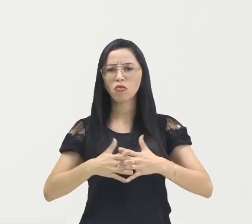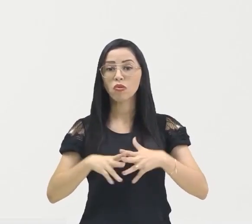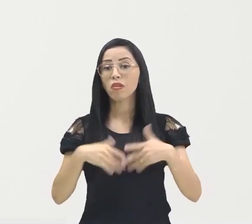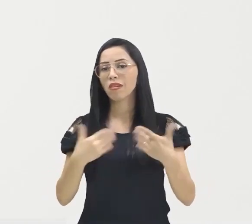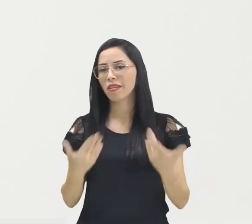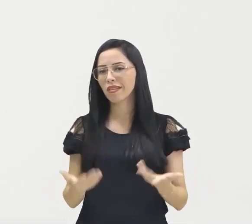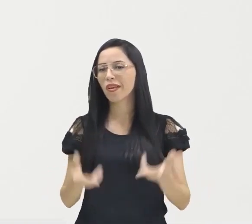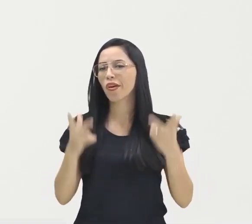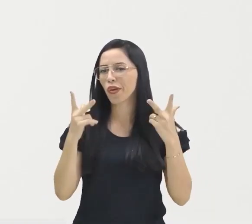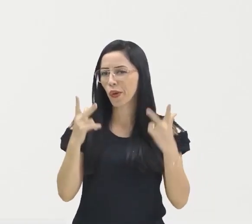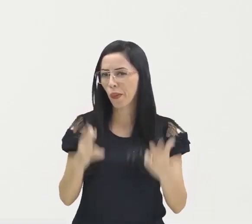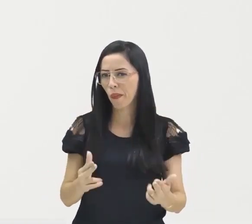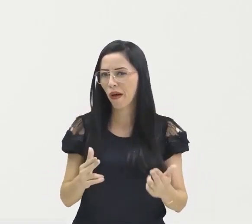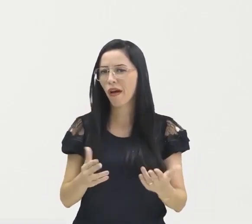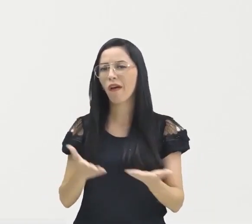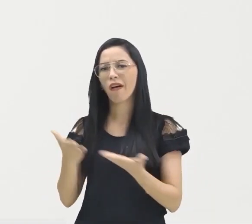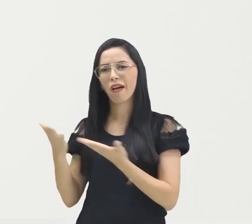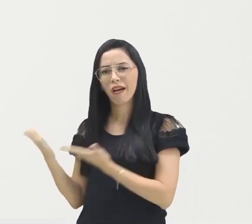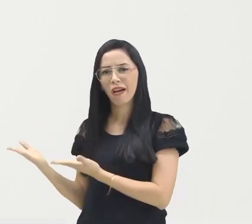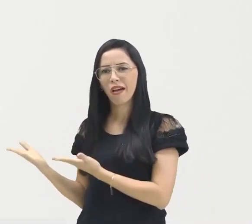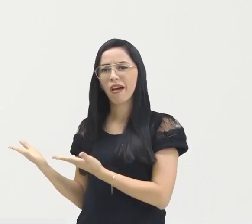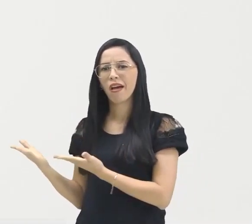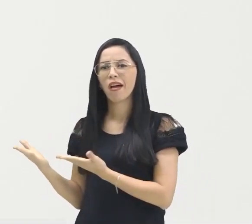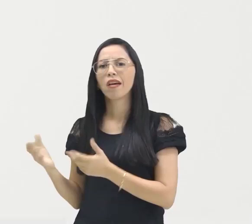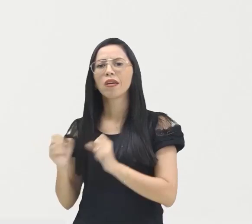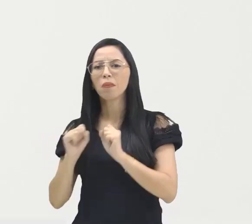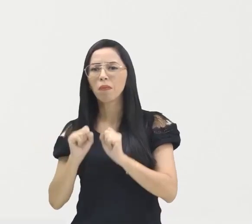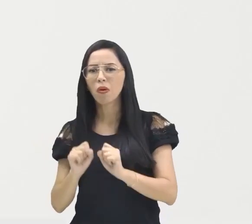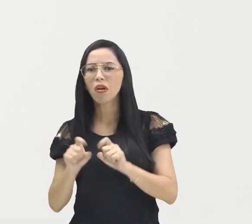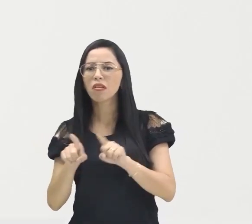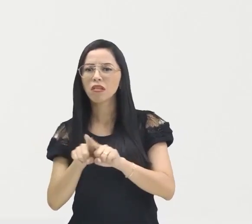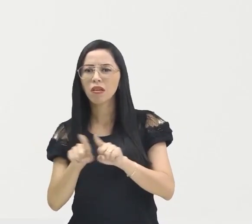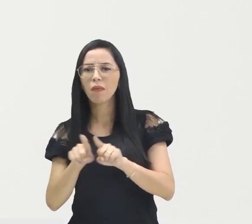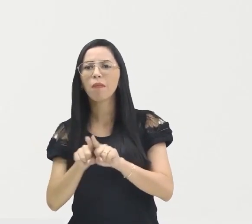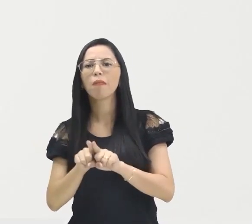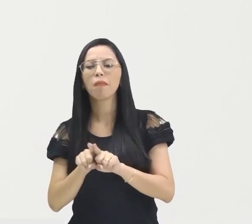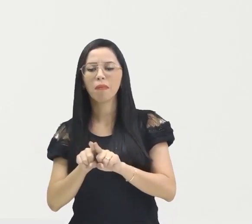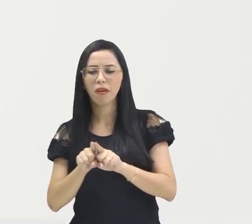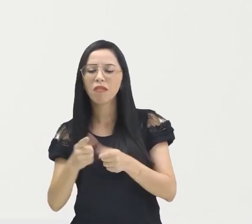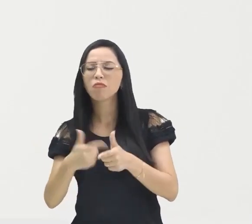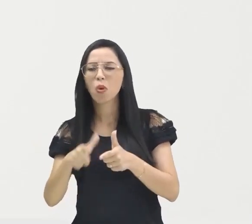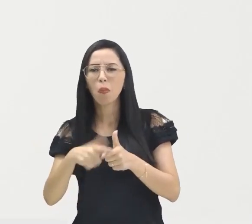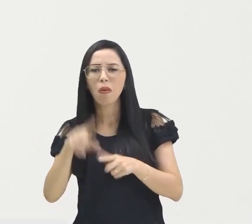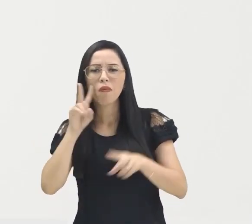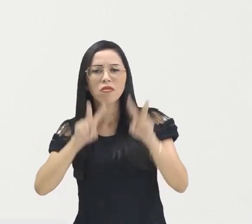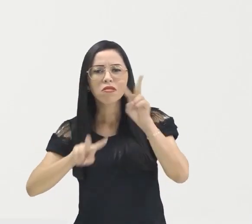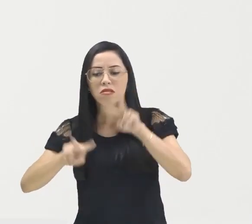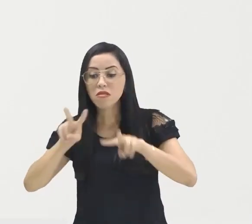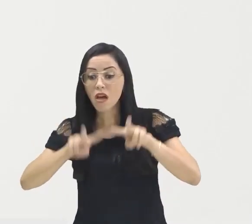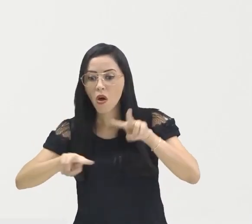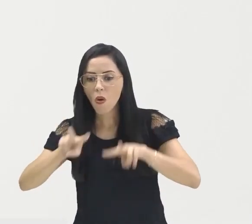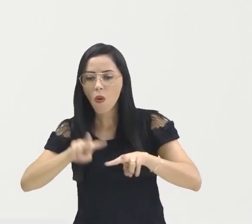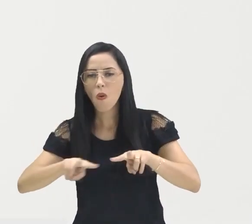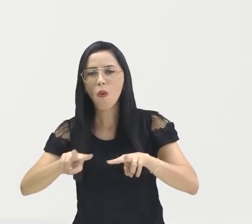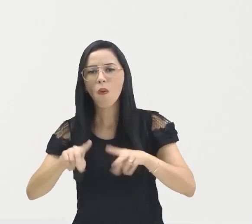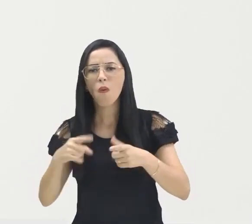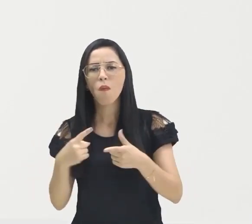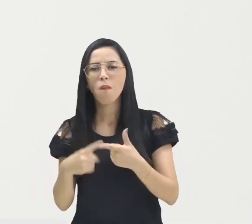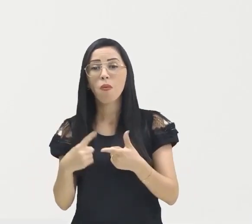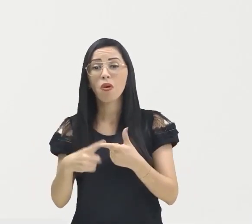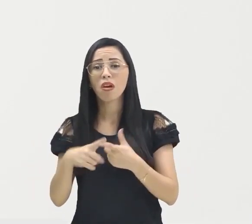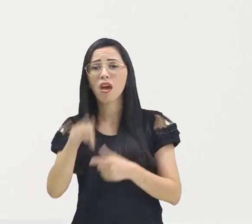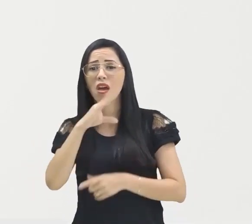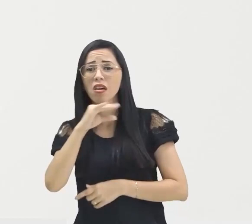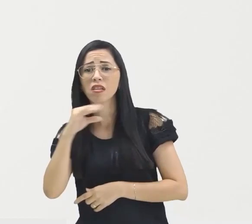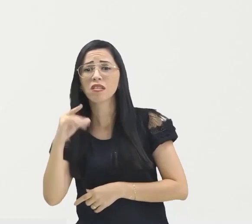aí, que pode envolver também o processo visual. A criança tem dificuldade na precisão da leitura,